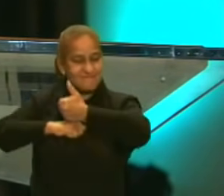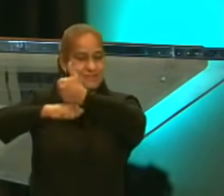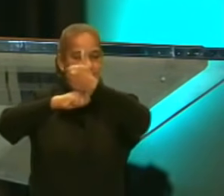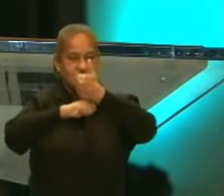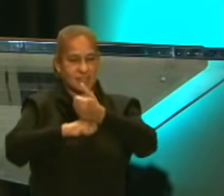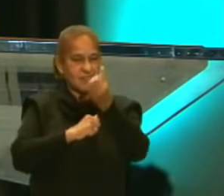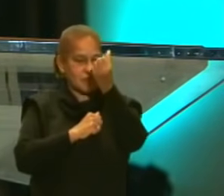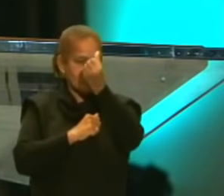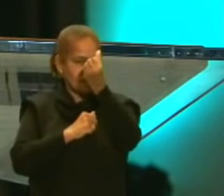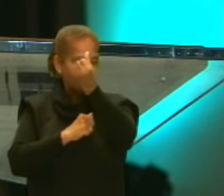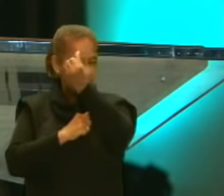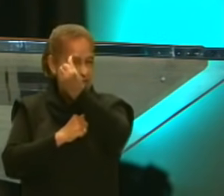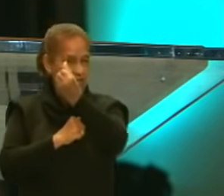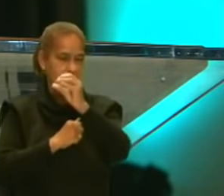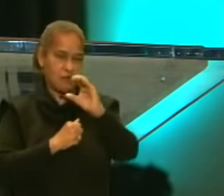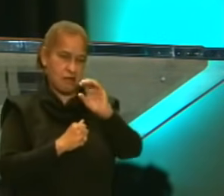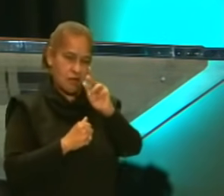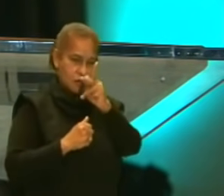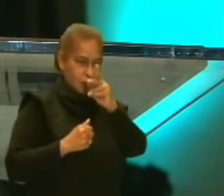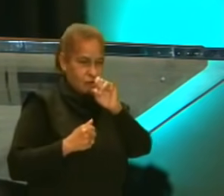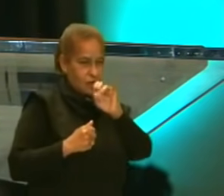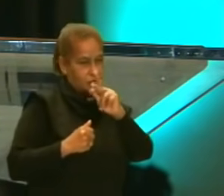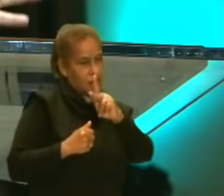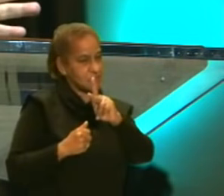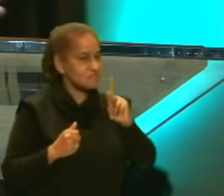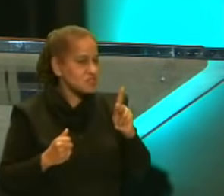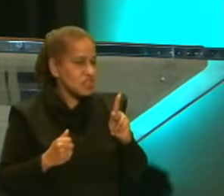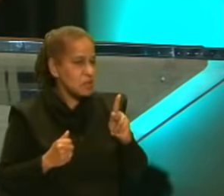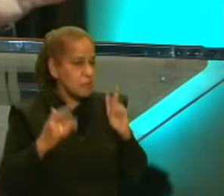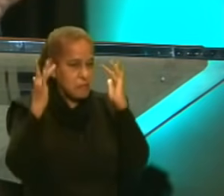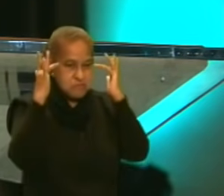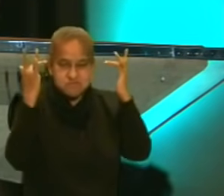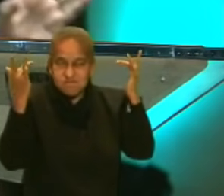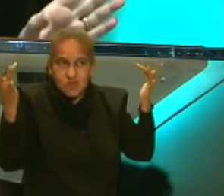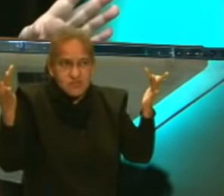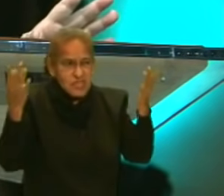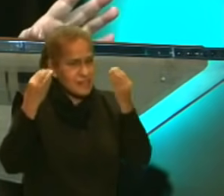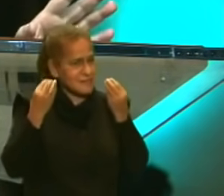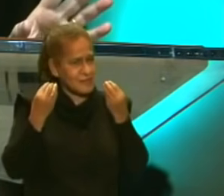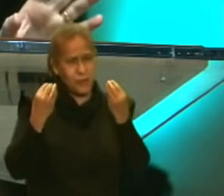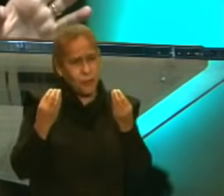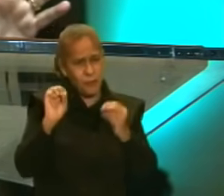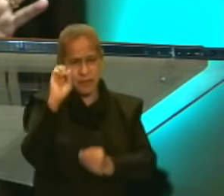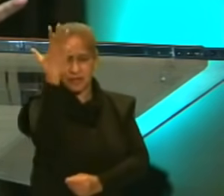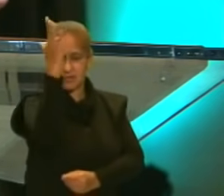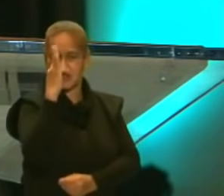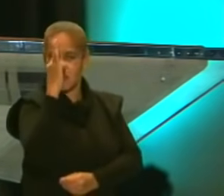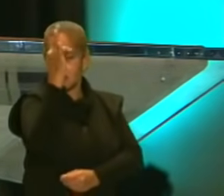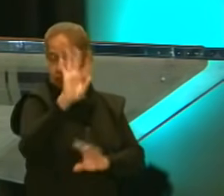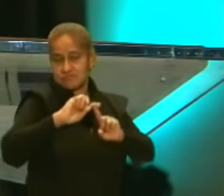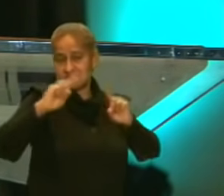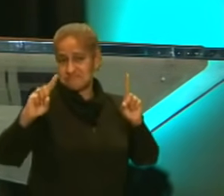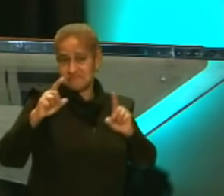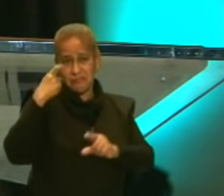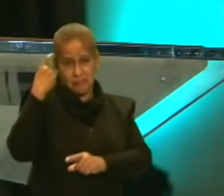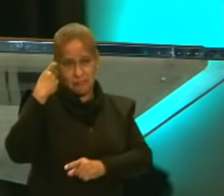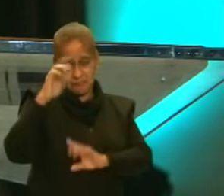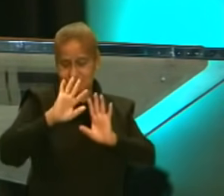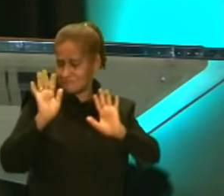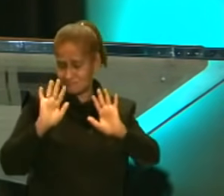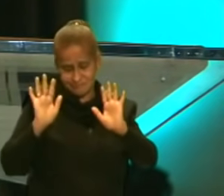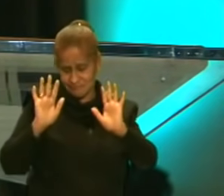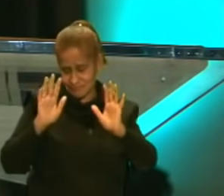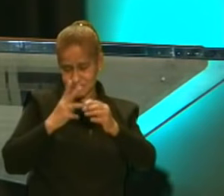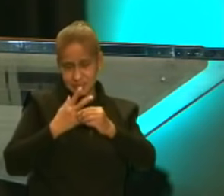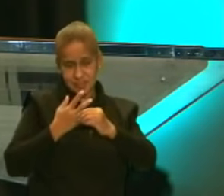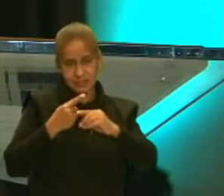é chip, se é isso, se é aquilo. Gente, eu não tenho a mínima ideia qual vai ser, não é essa a minha preocupação, porque quando a gente olha para